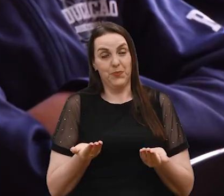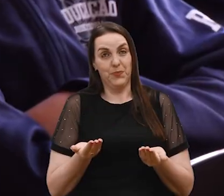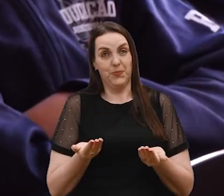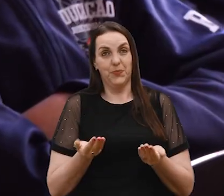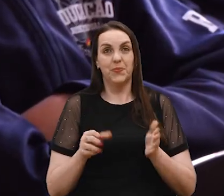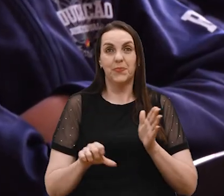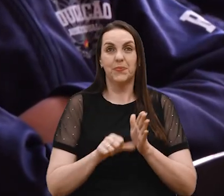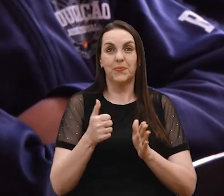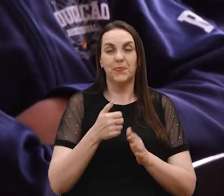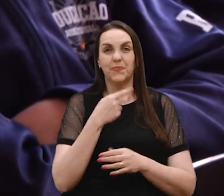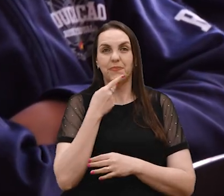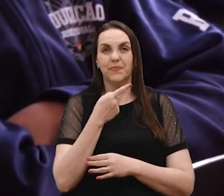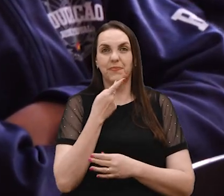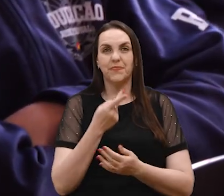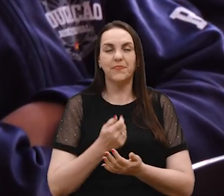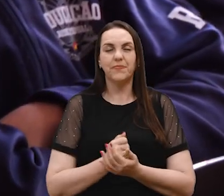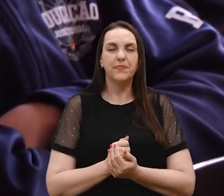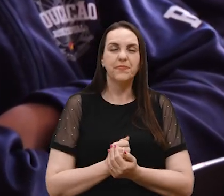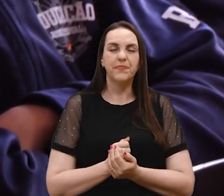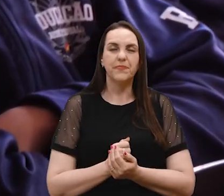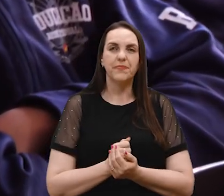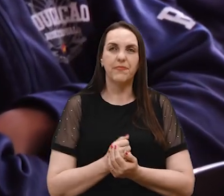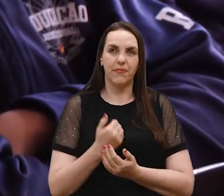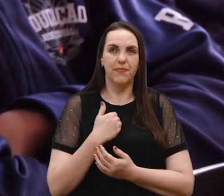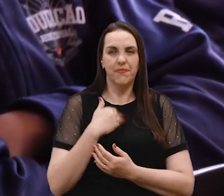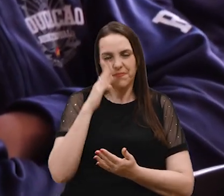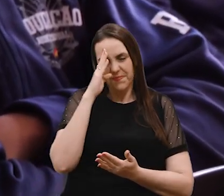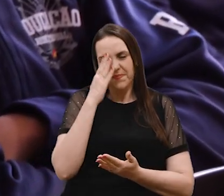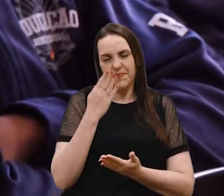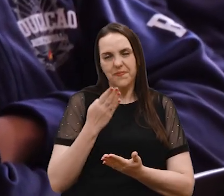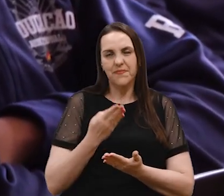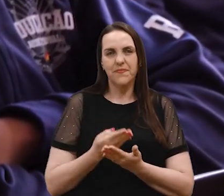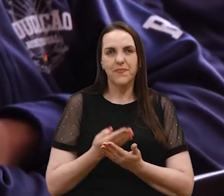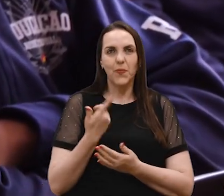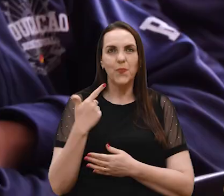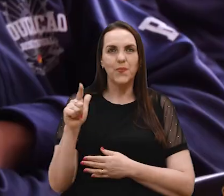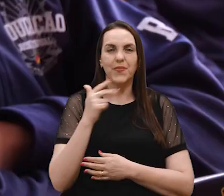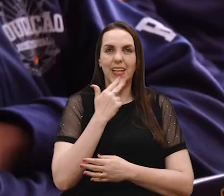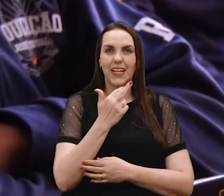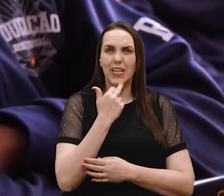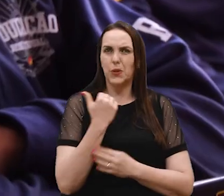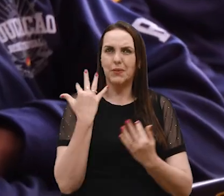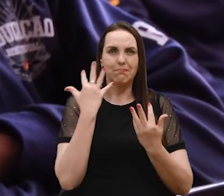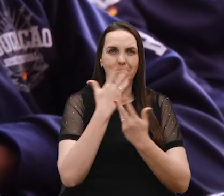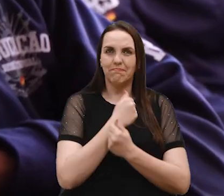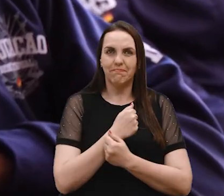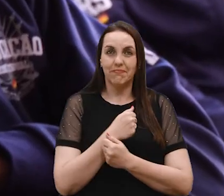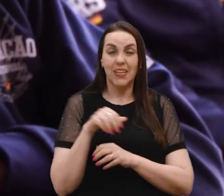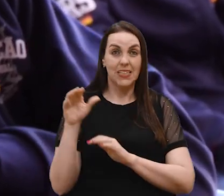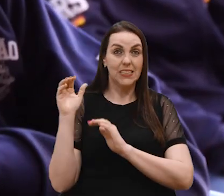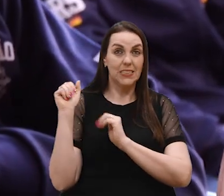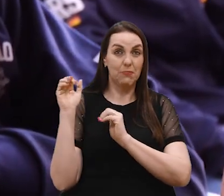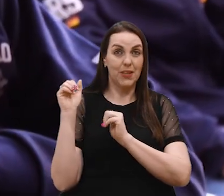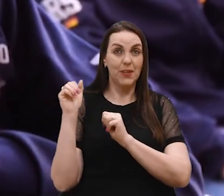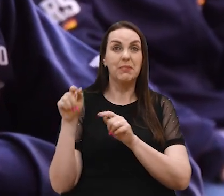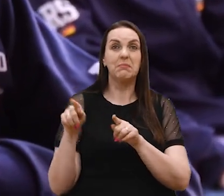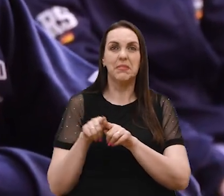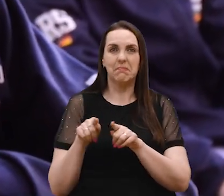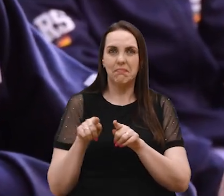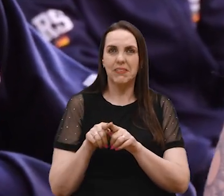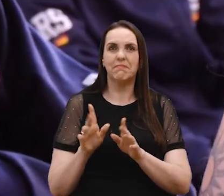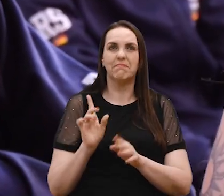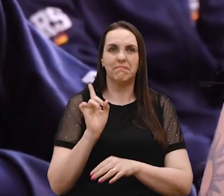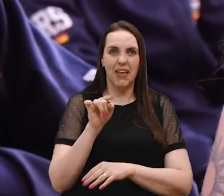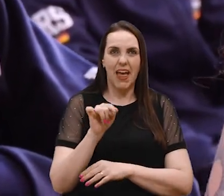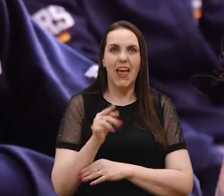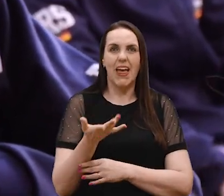Então, primeiramente falando que eu acho outras línguas sempre muito bonito, a língua espanhola em especial,